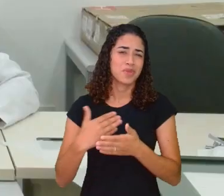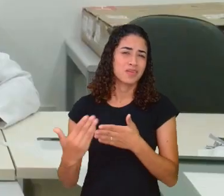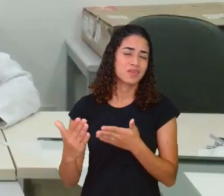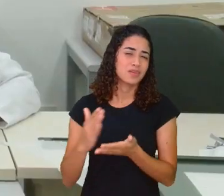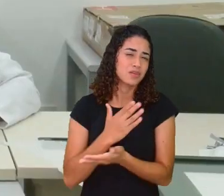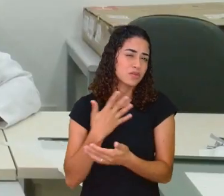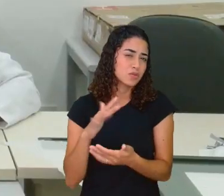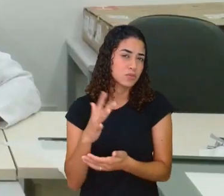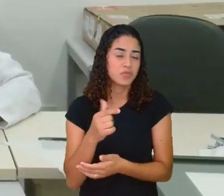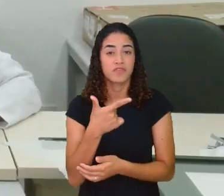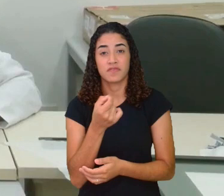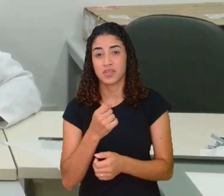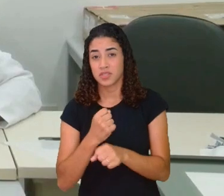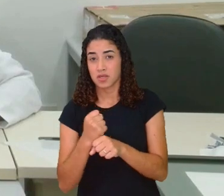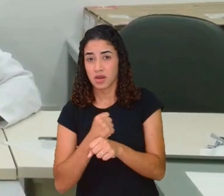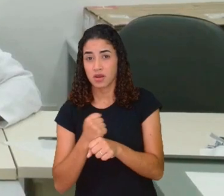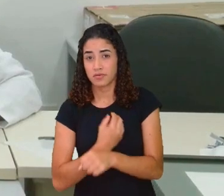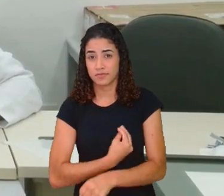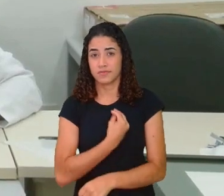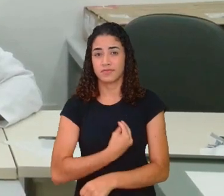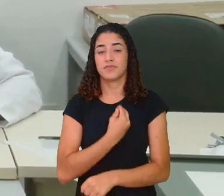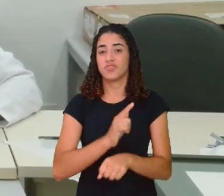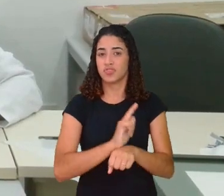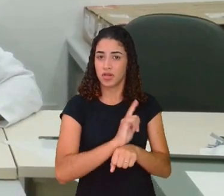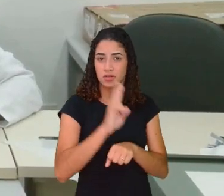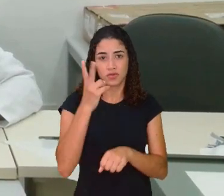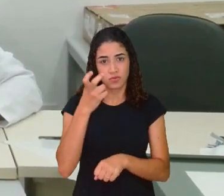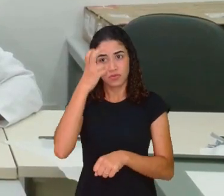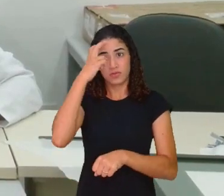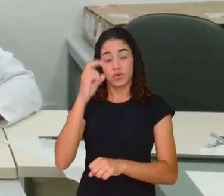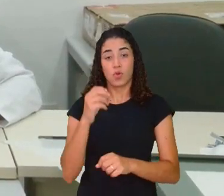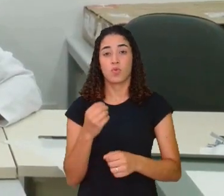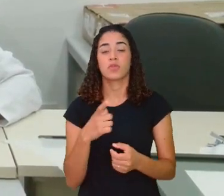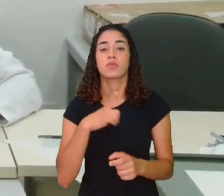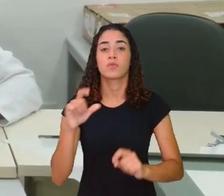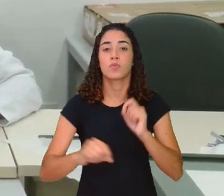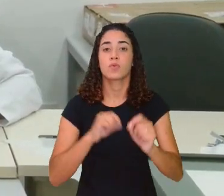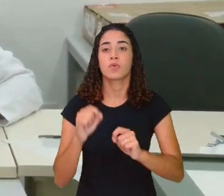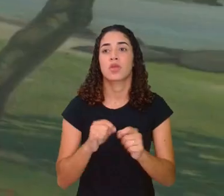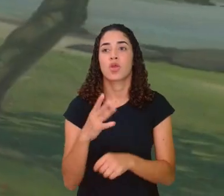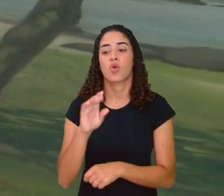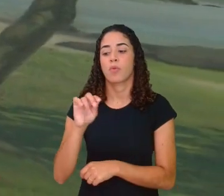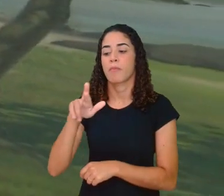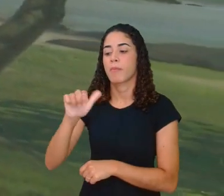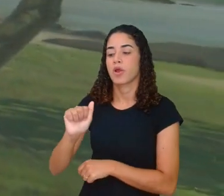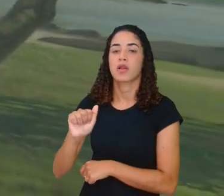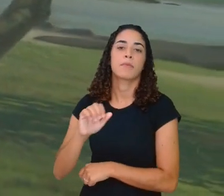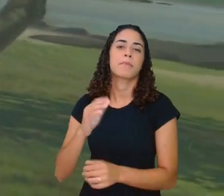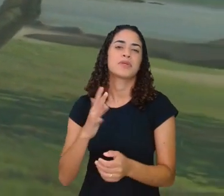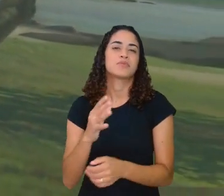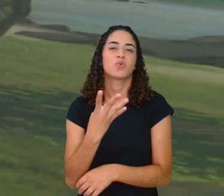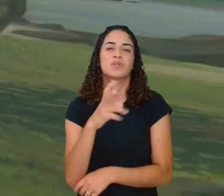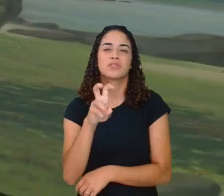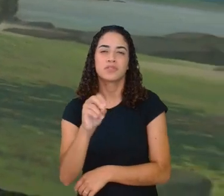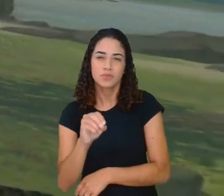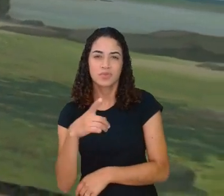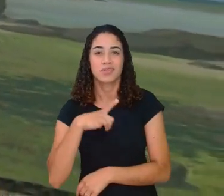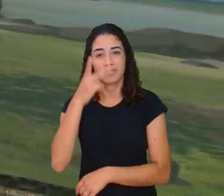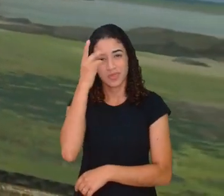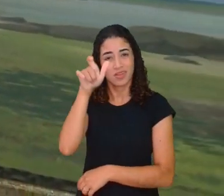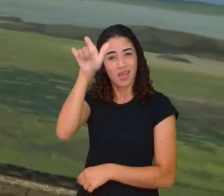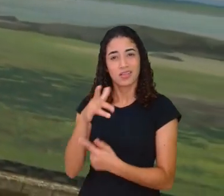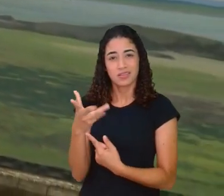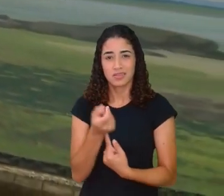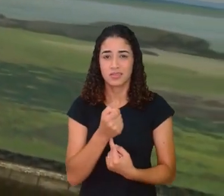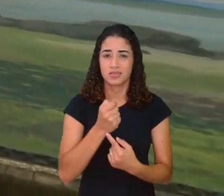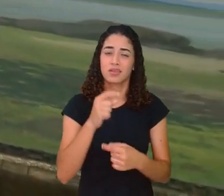existência, a Gerência Cultural conta com um acervo de cerca de 450 obras de arte. São artistas locais e até internacionais